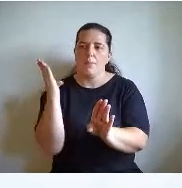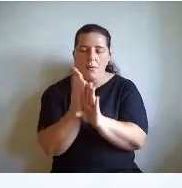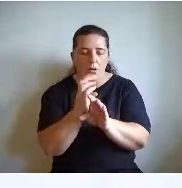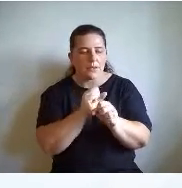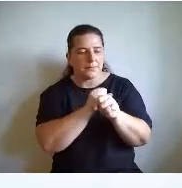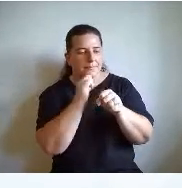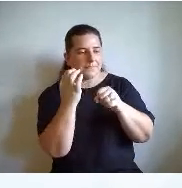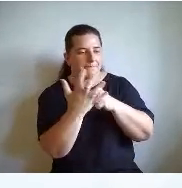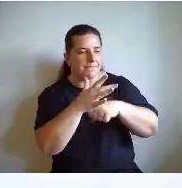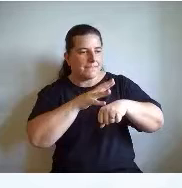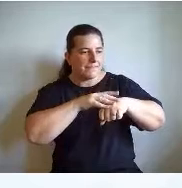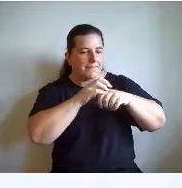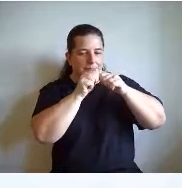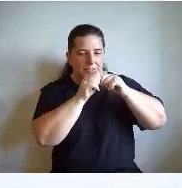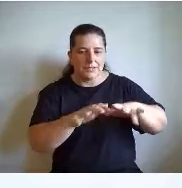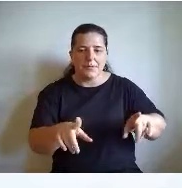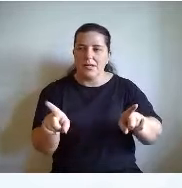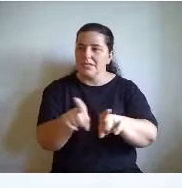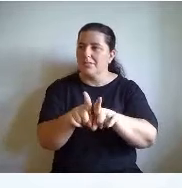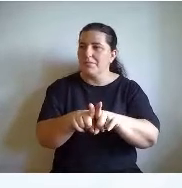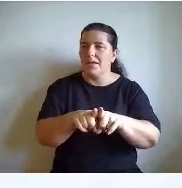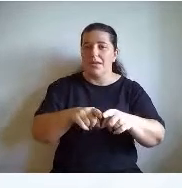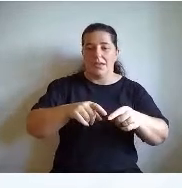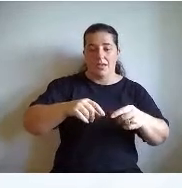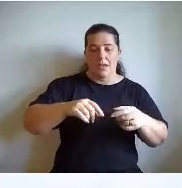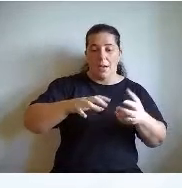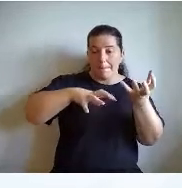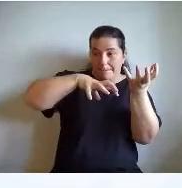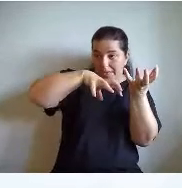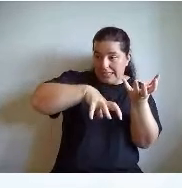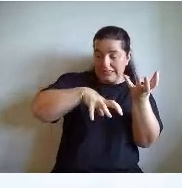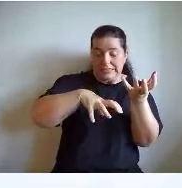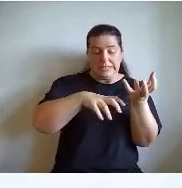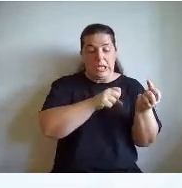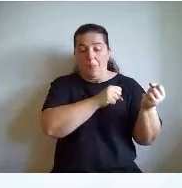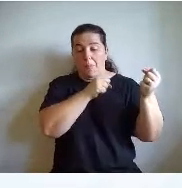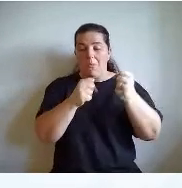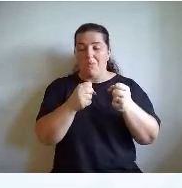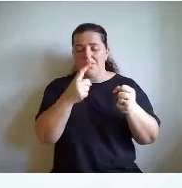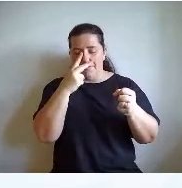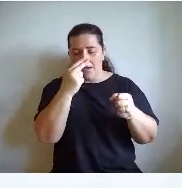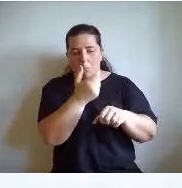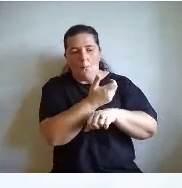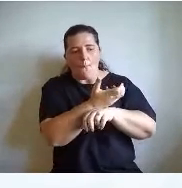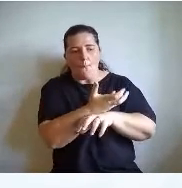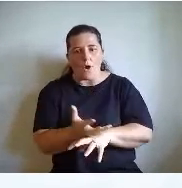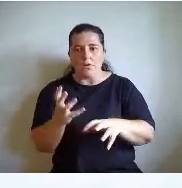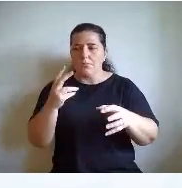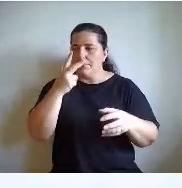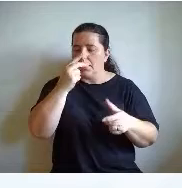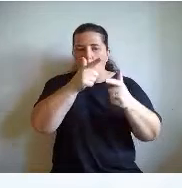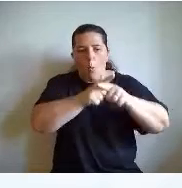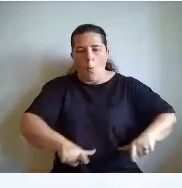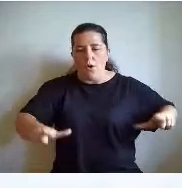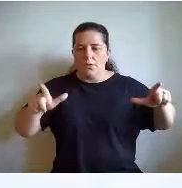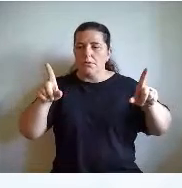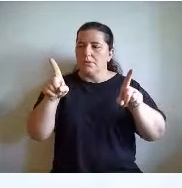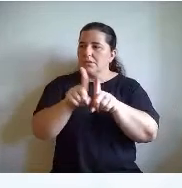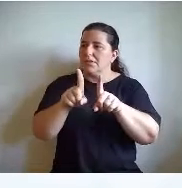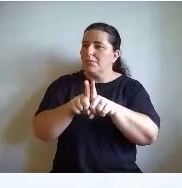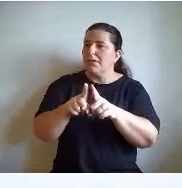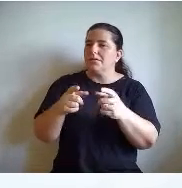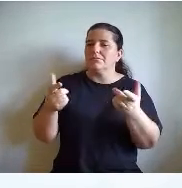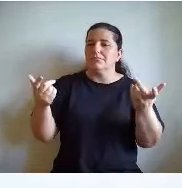de poder em Brasília, o aumento do empobrecimento, do desalento nesse país. E não